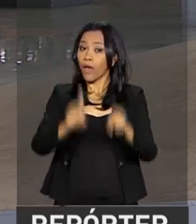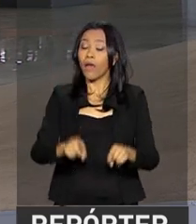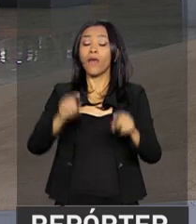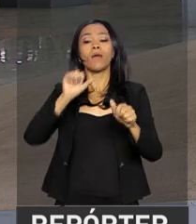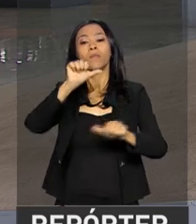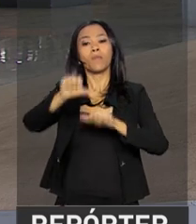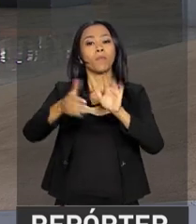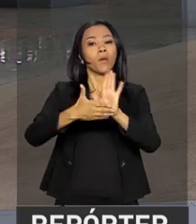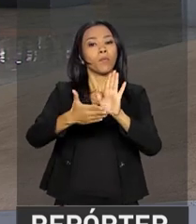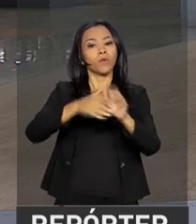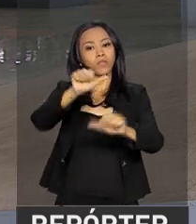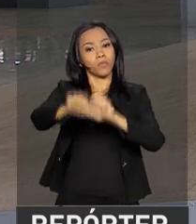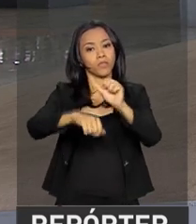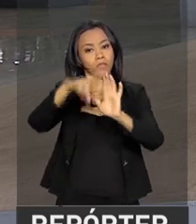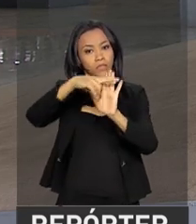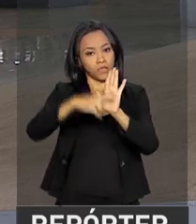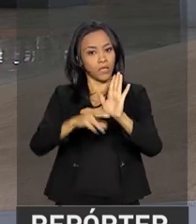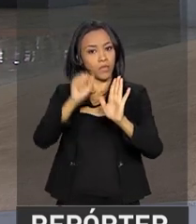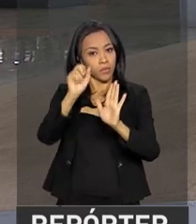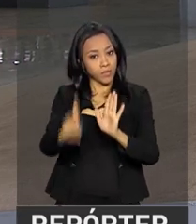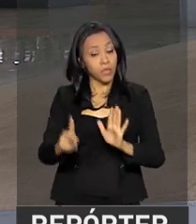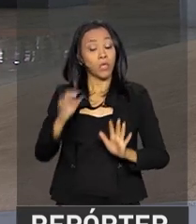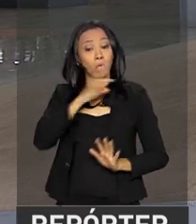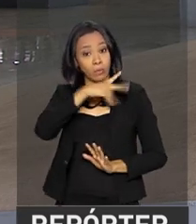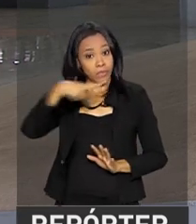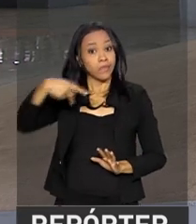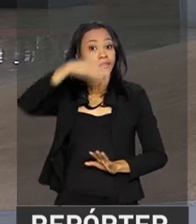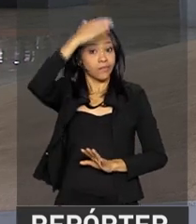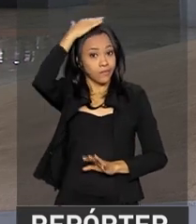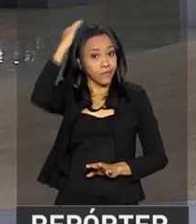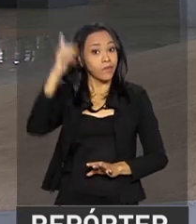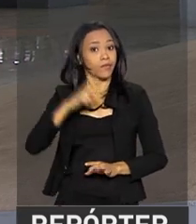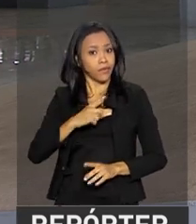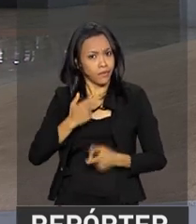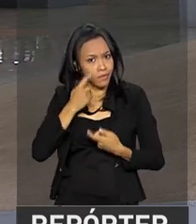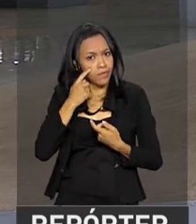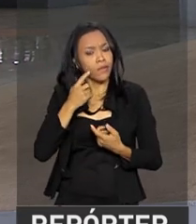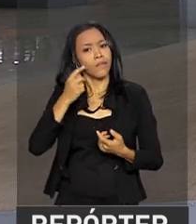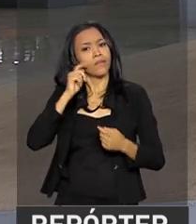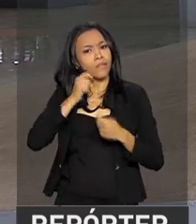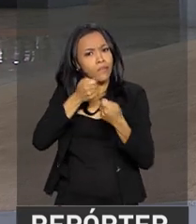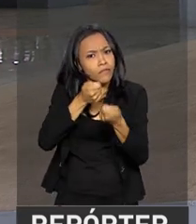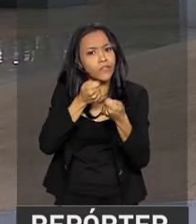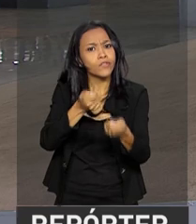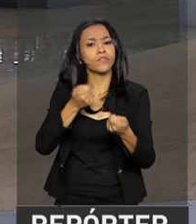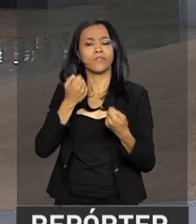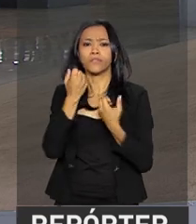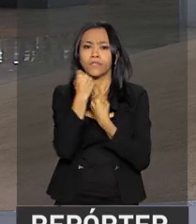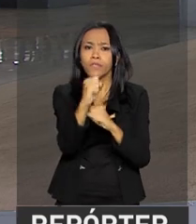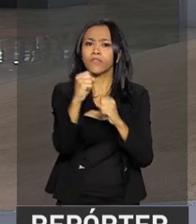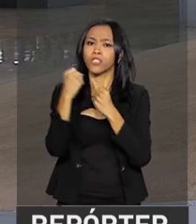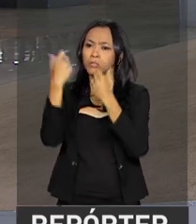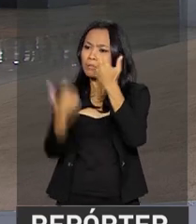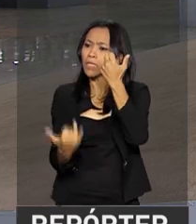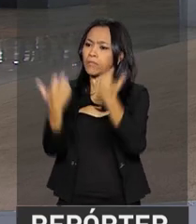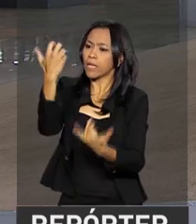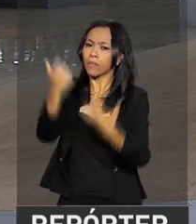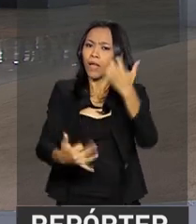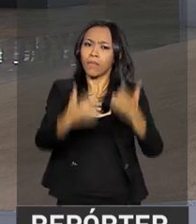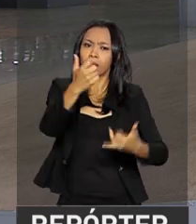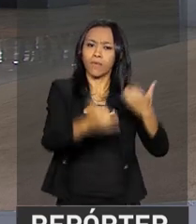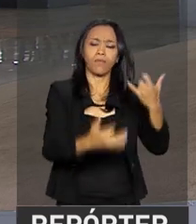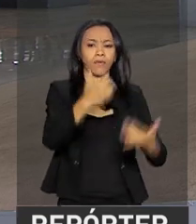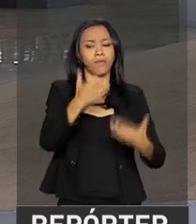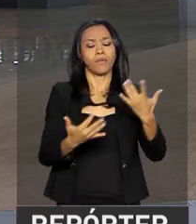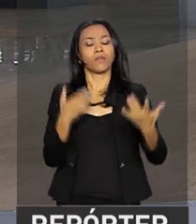batido bastante nessa tecla tem defendido muito a necessidade de aprovação da reforma da previdência inclusive